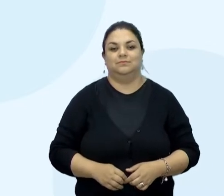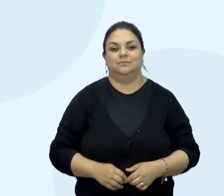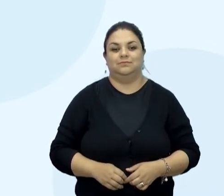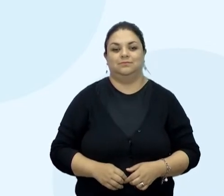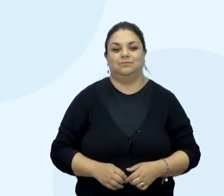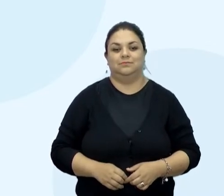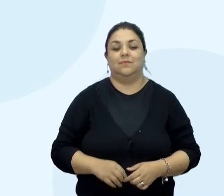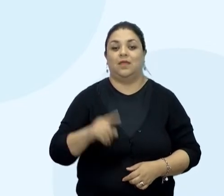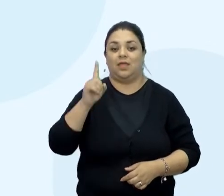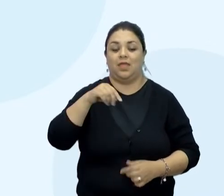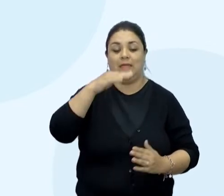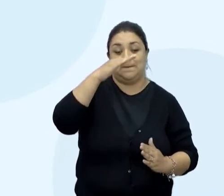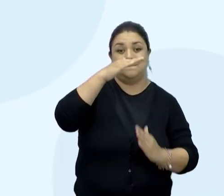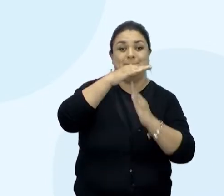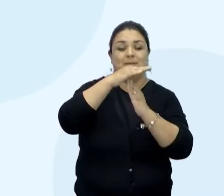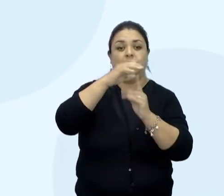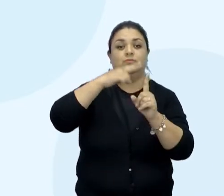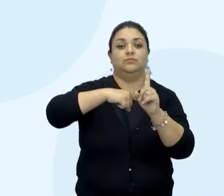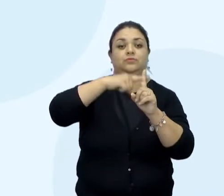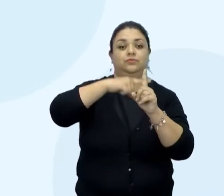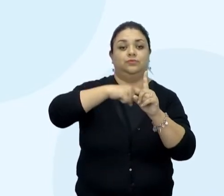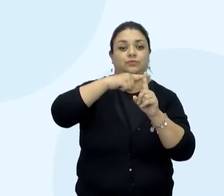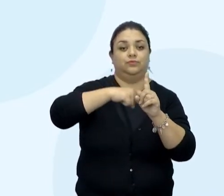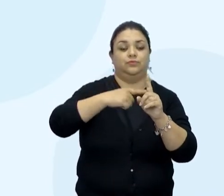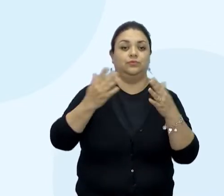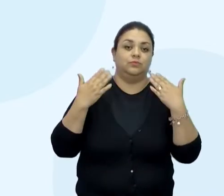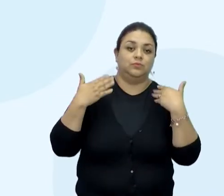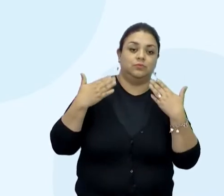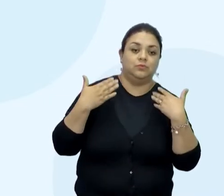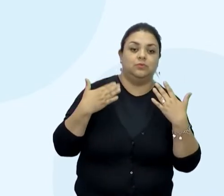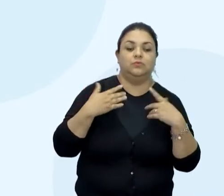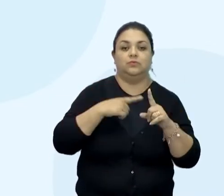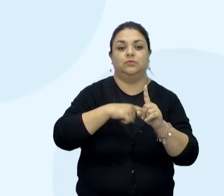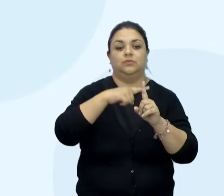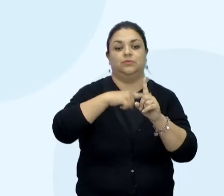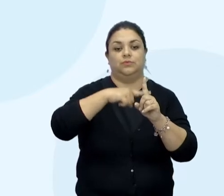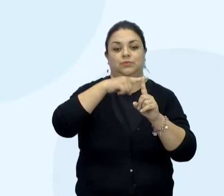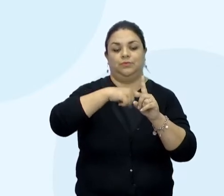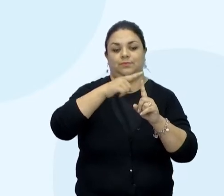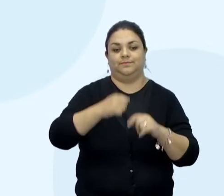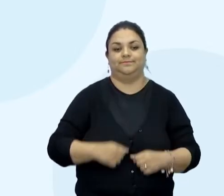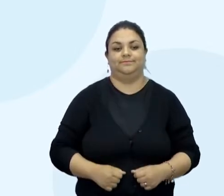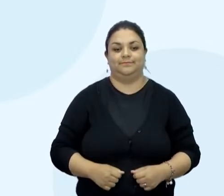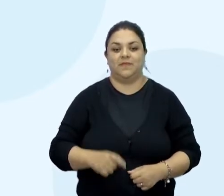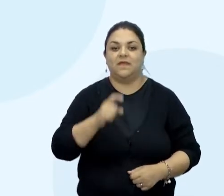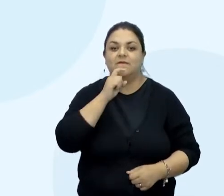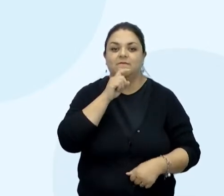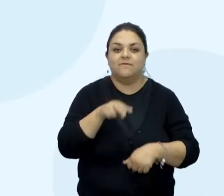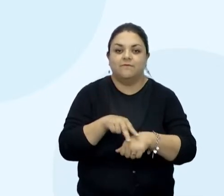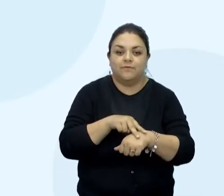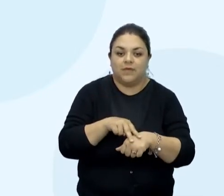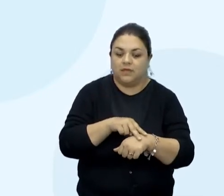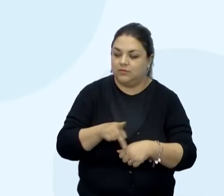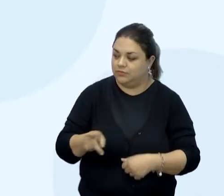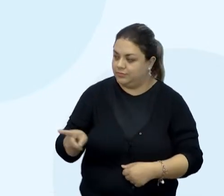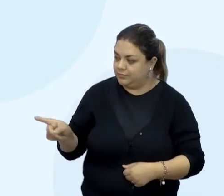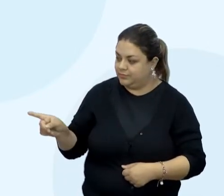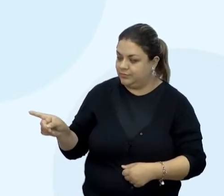temperaturas máximas, tá? E a linha verde, que está na parte inferior do gráfico,